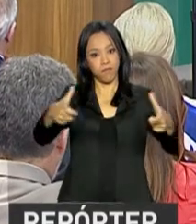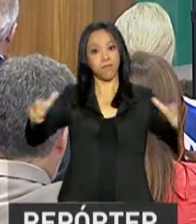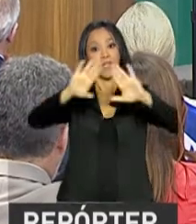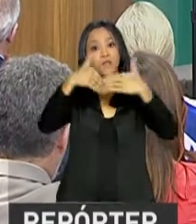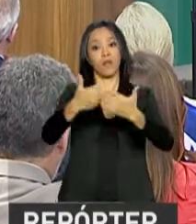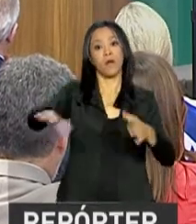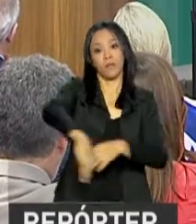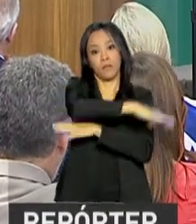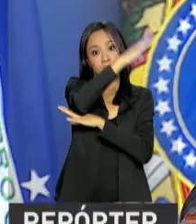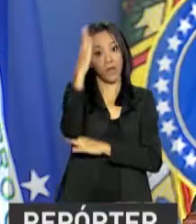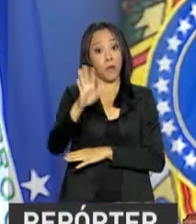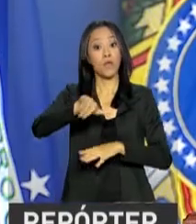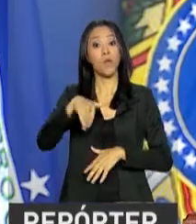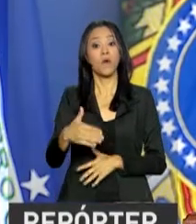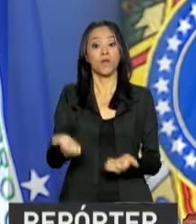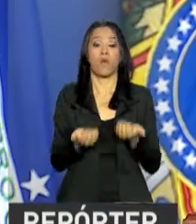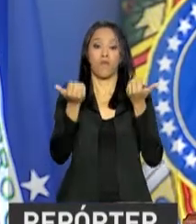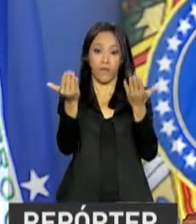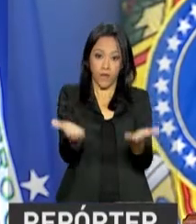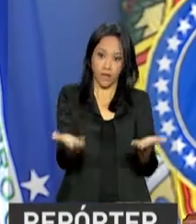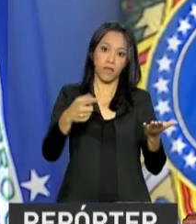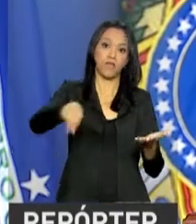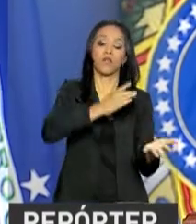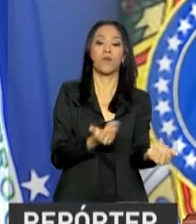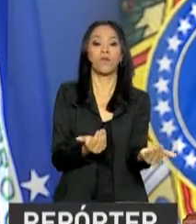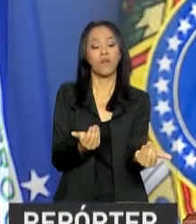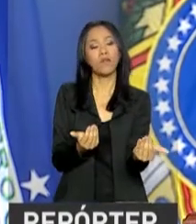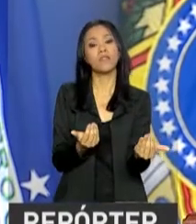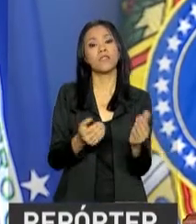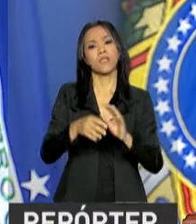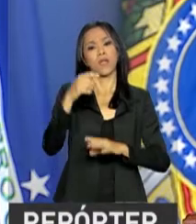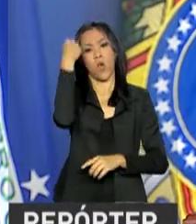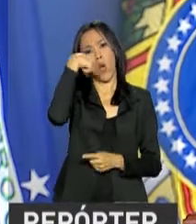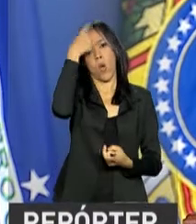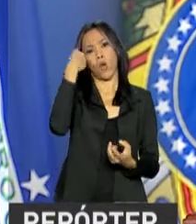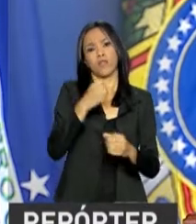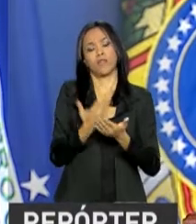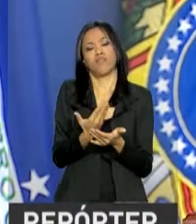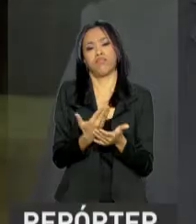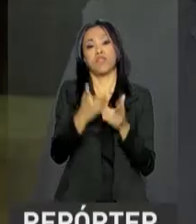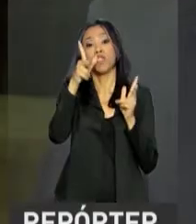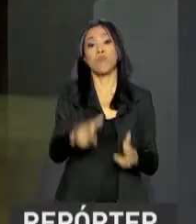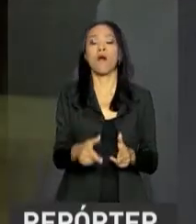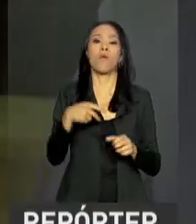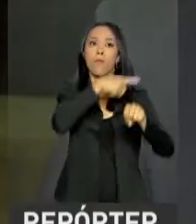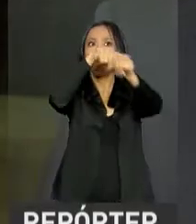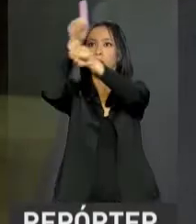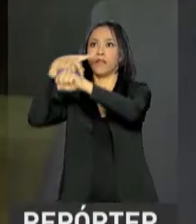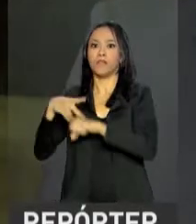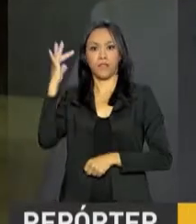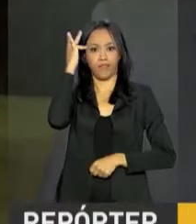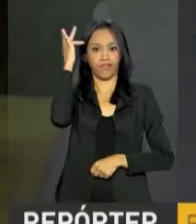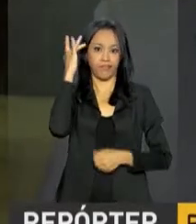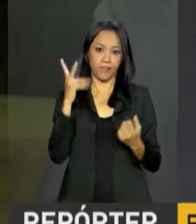oferece aos nossos jovens carga horária semelhante à dos países mais desenvolvidos o censo da educação de